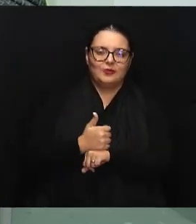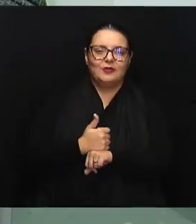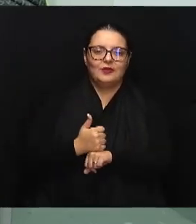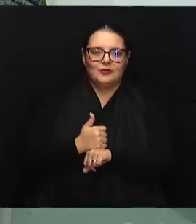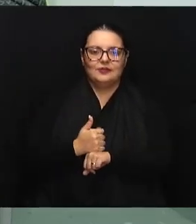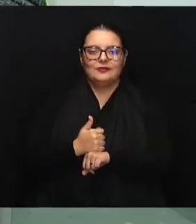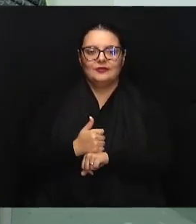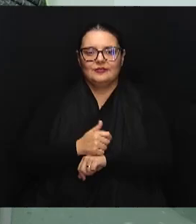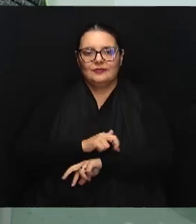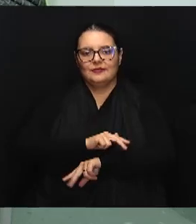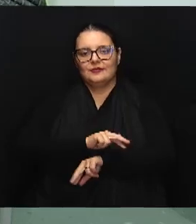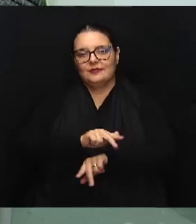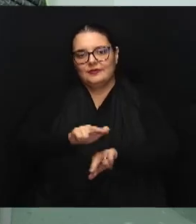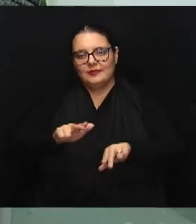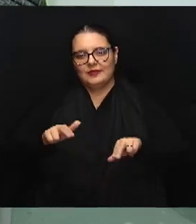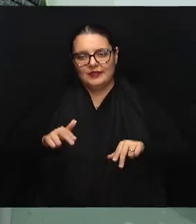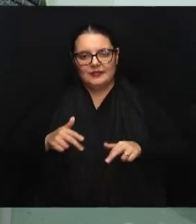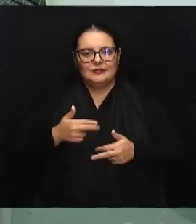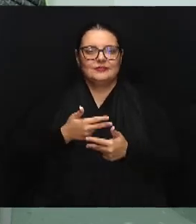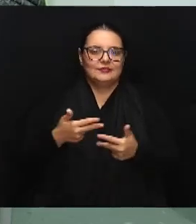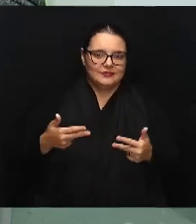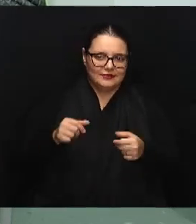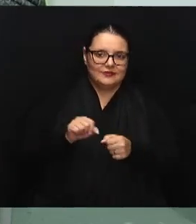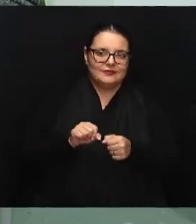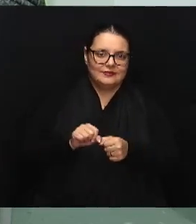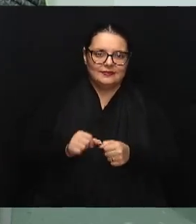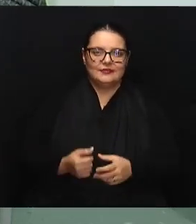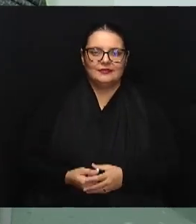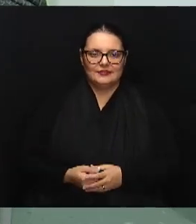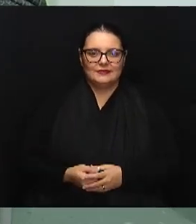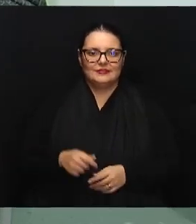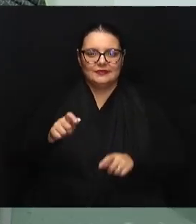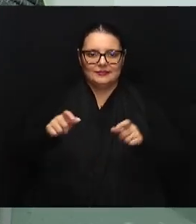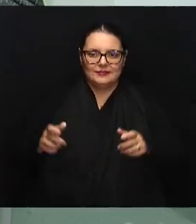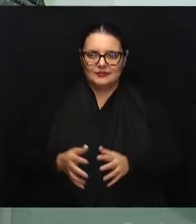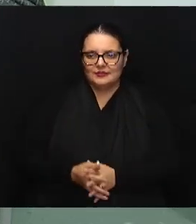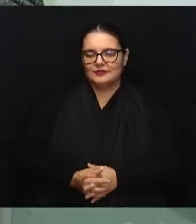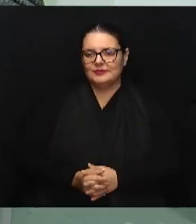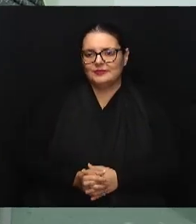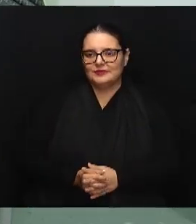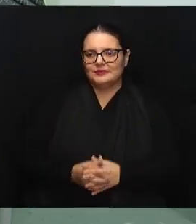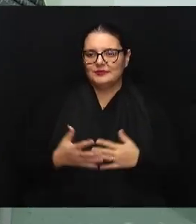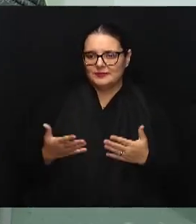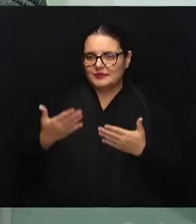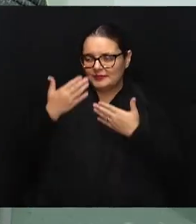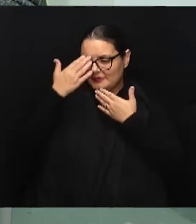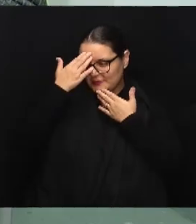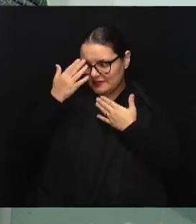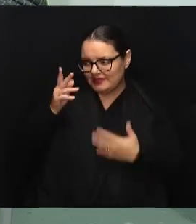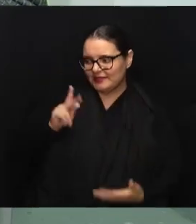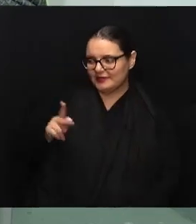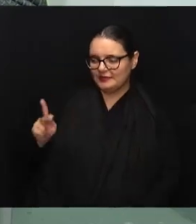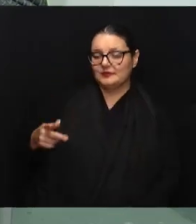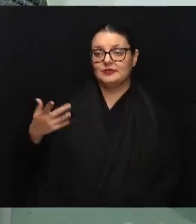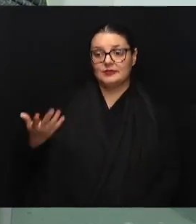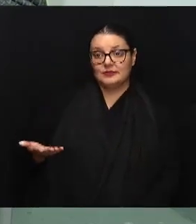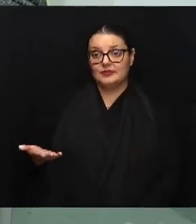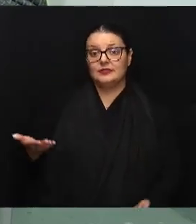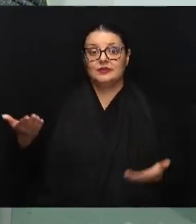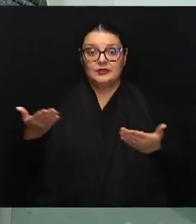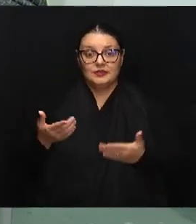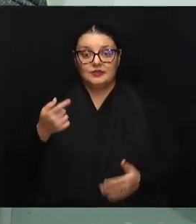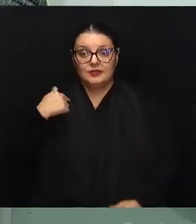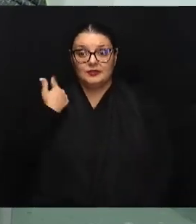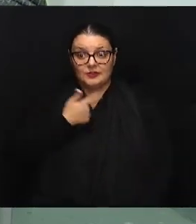realiza muitíssimo, né, as pessoas. Muito bem, professora, eu agradeço. Bom, agora a gente